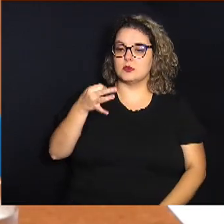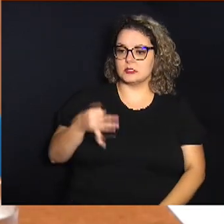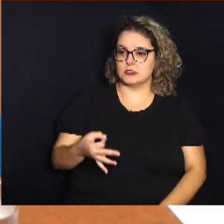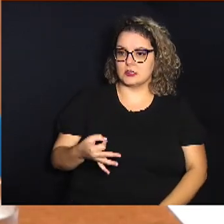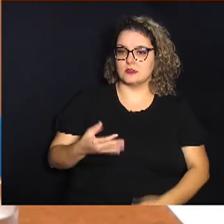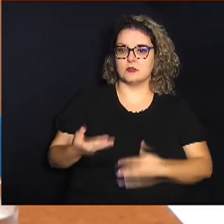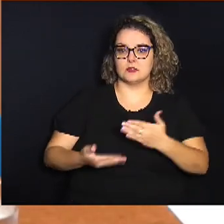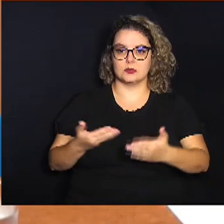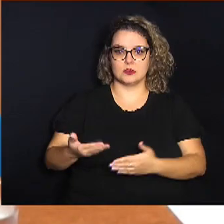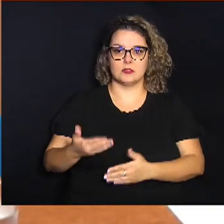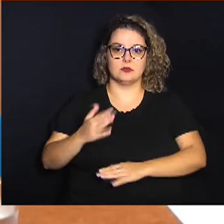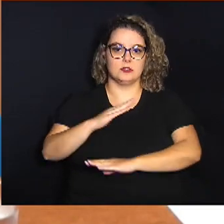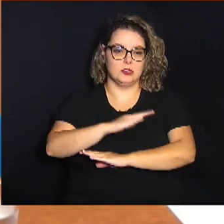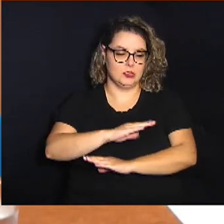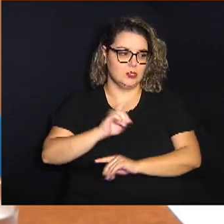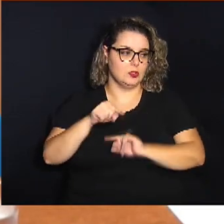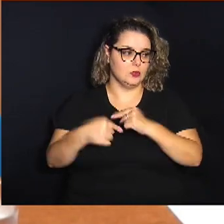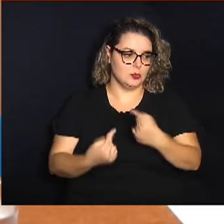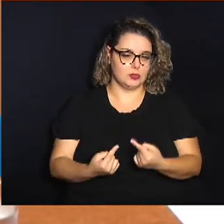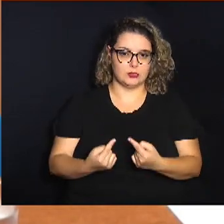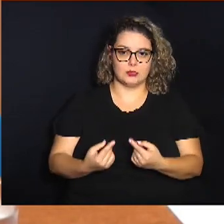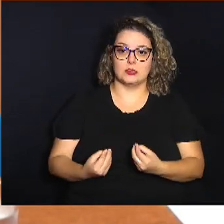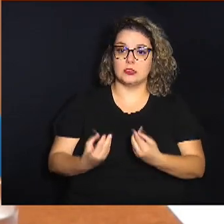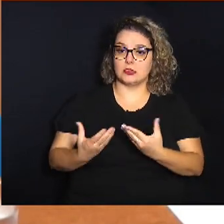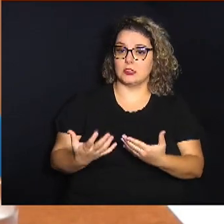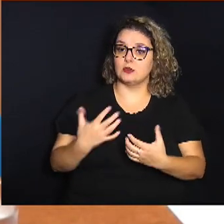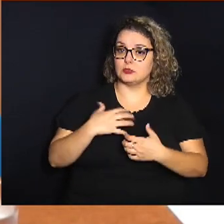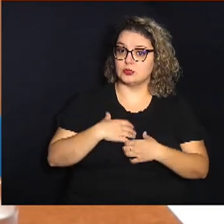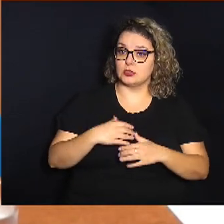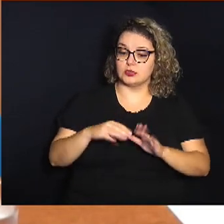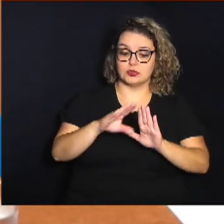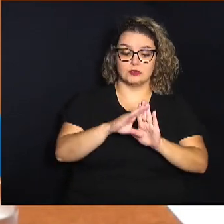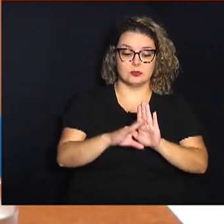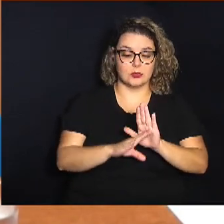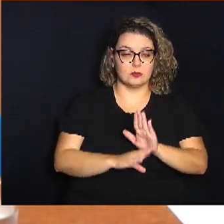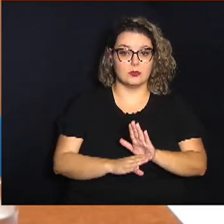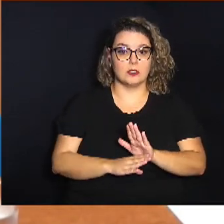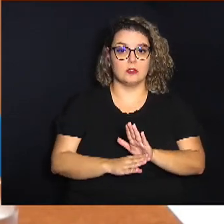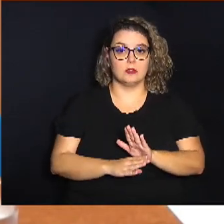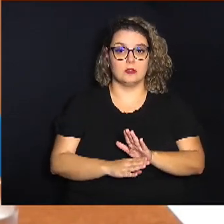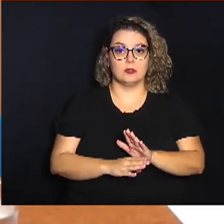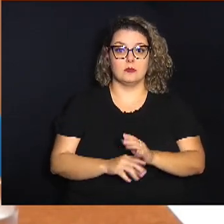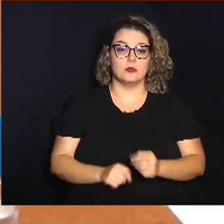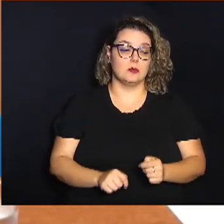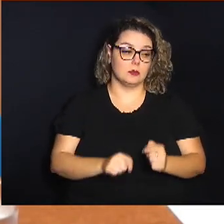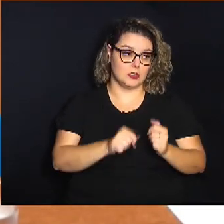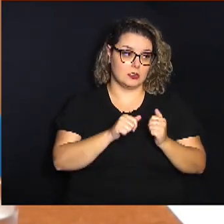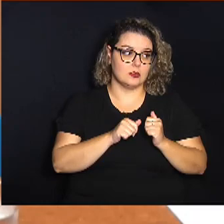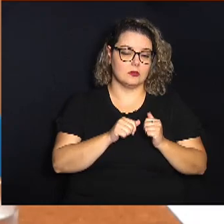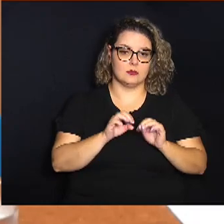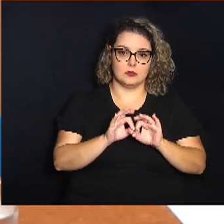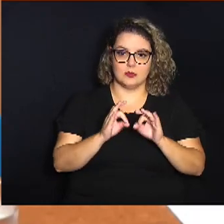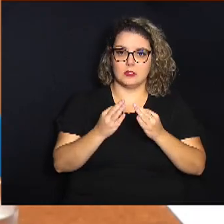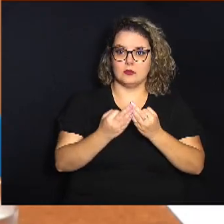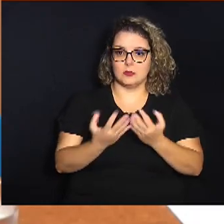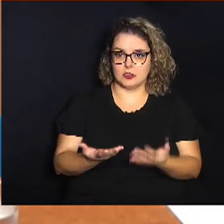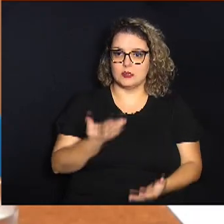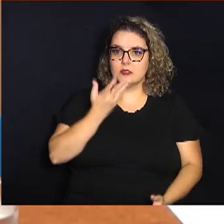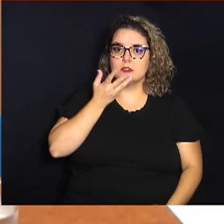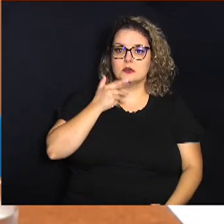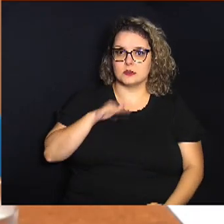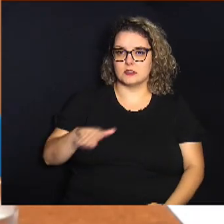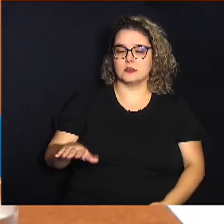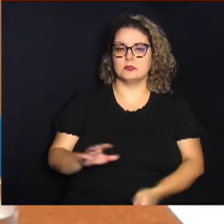casa e o outro que traz uma condição de programa para favorecer as famílias e as crianças.